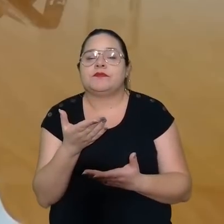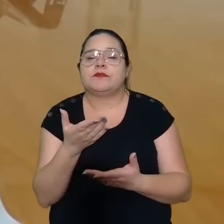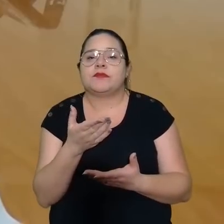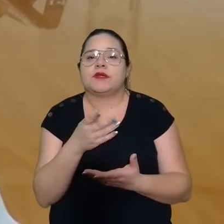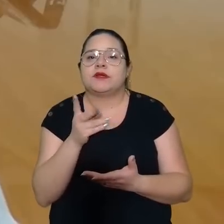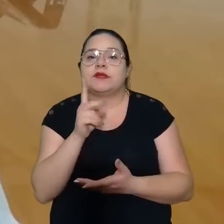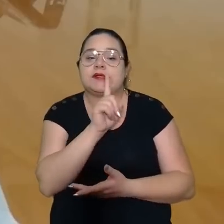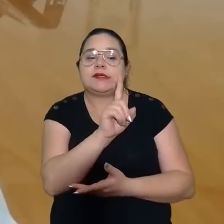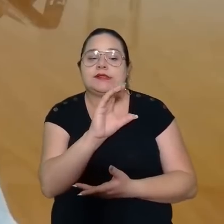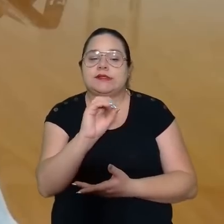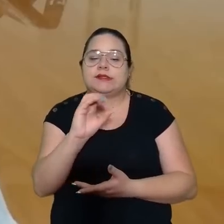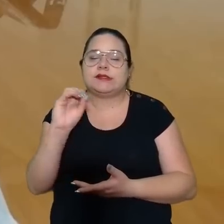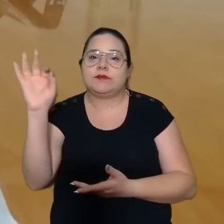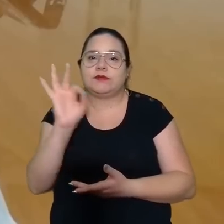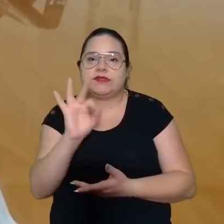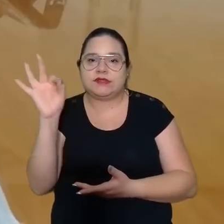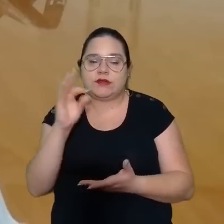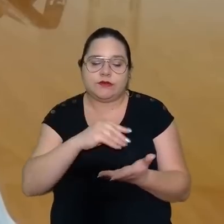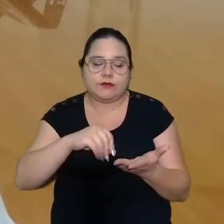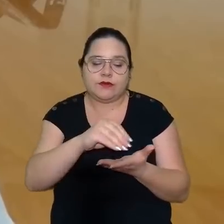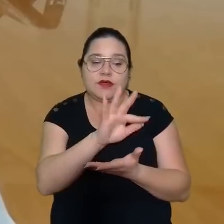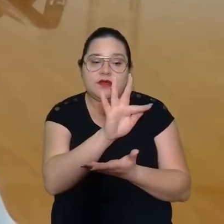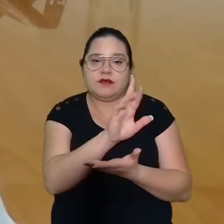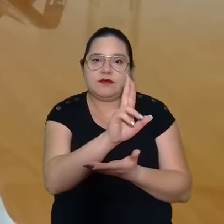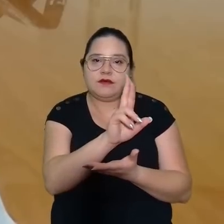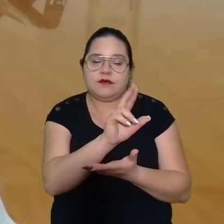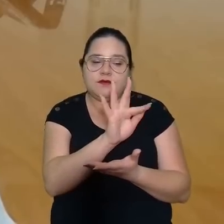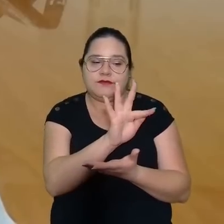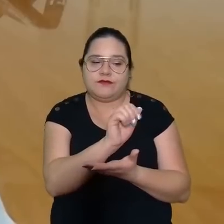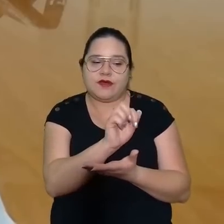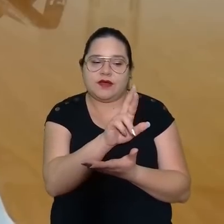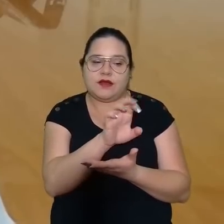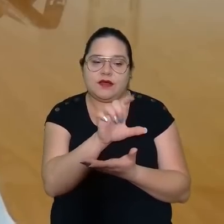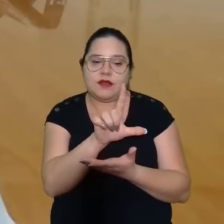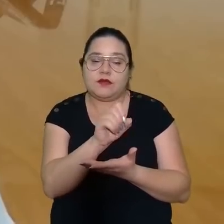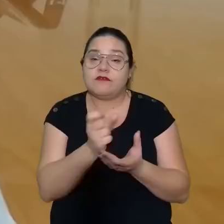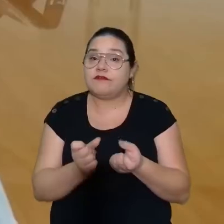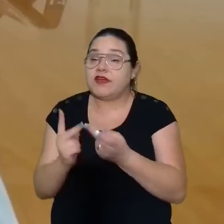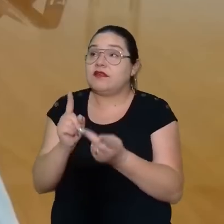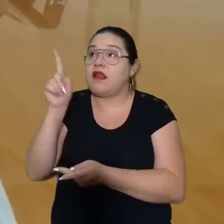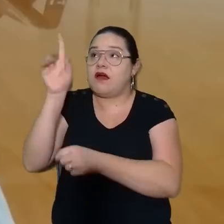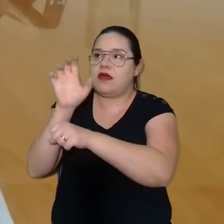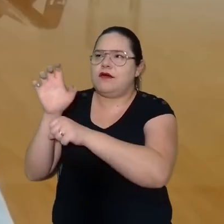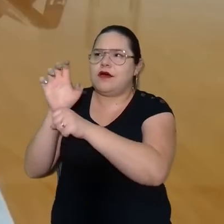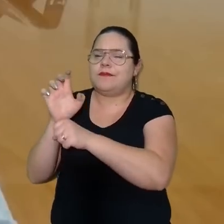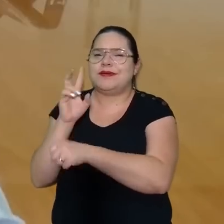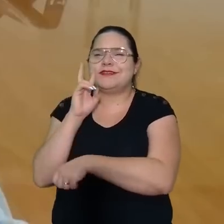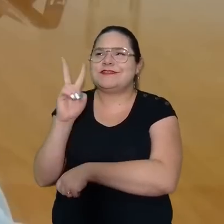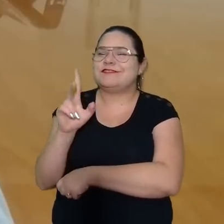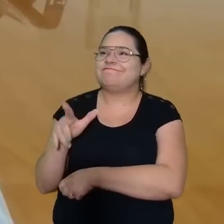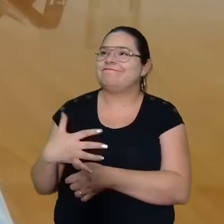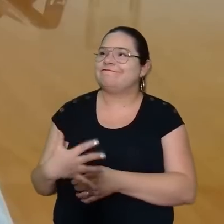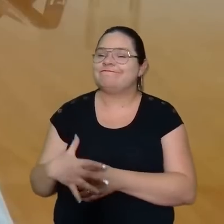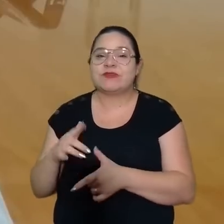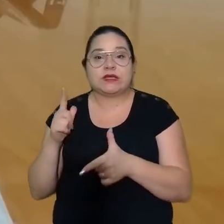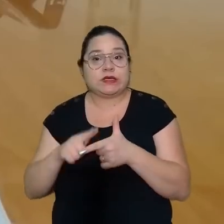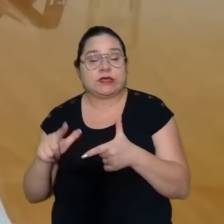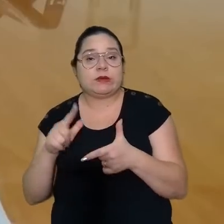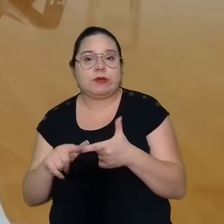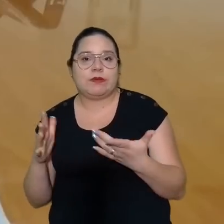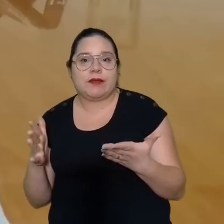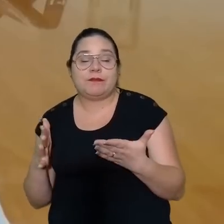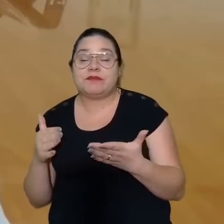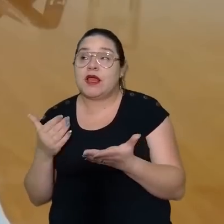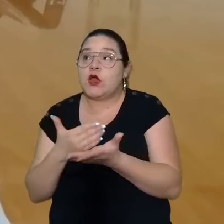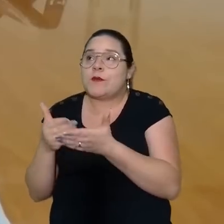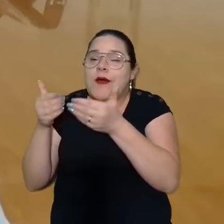nosso farelo era vendido para a Europa. E nós vimos isso um problema. E nós acabamos abrindo esse